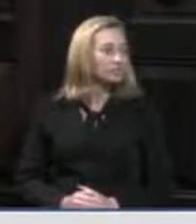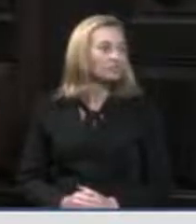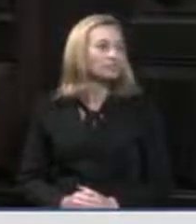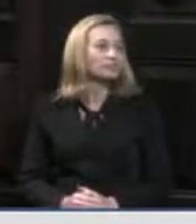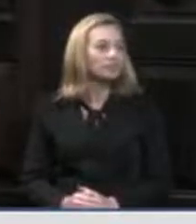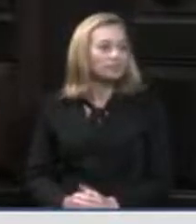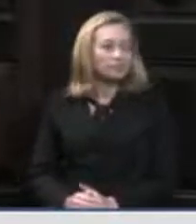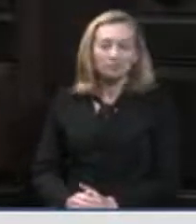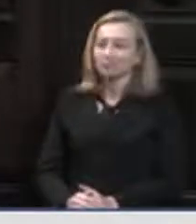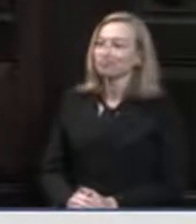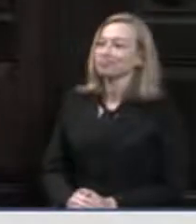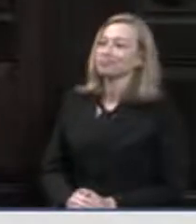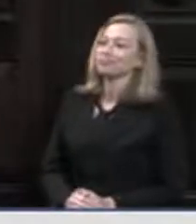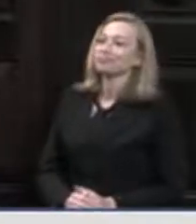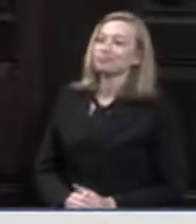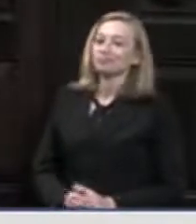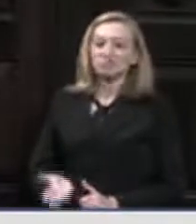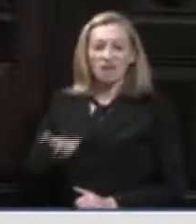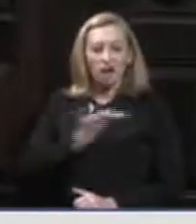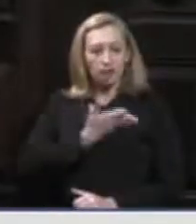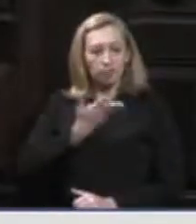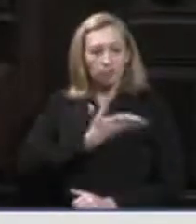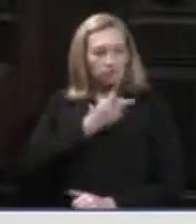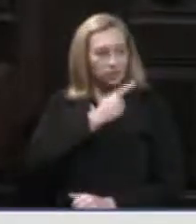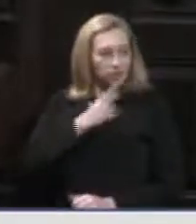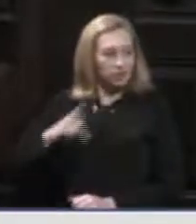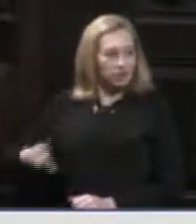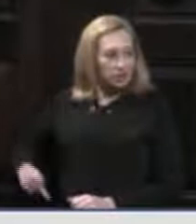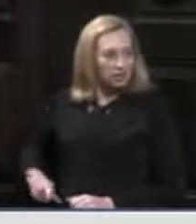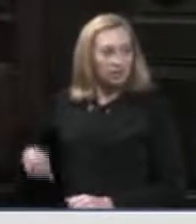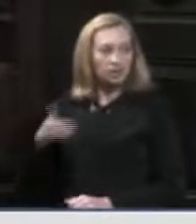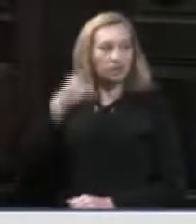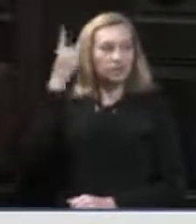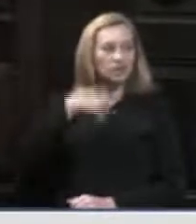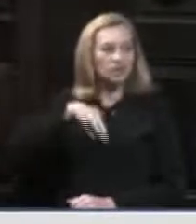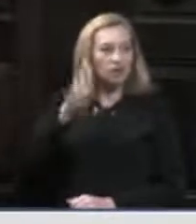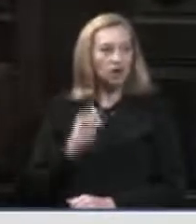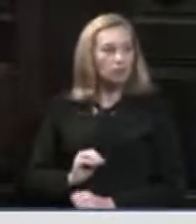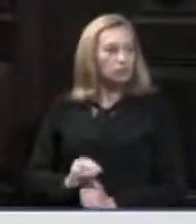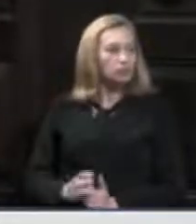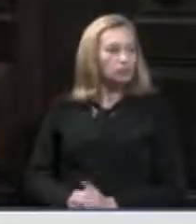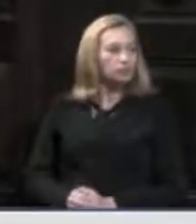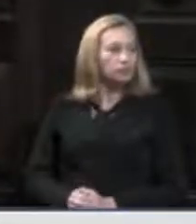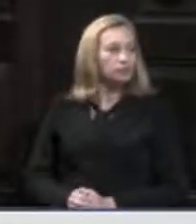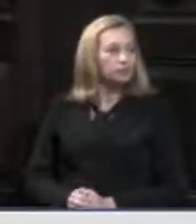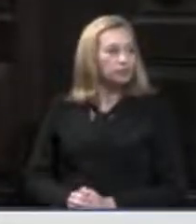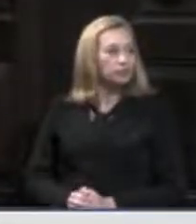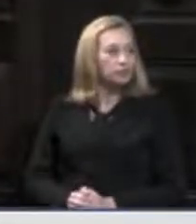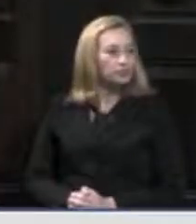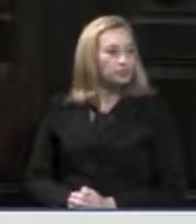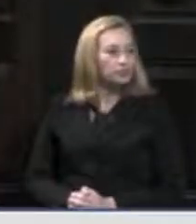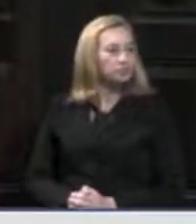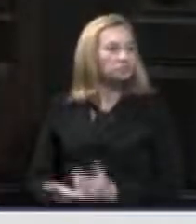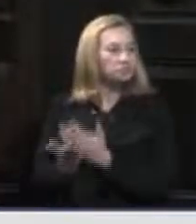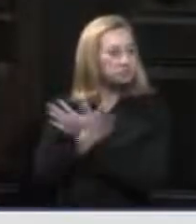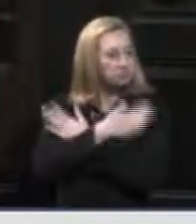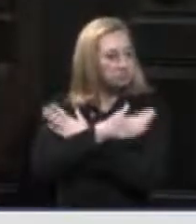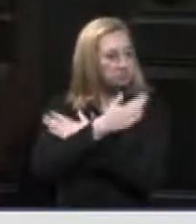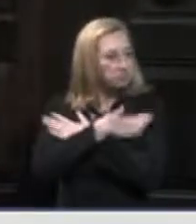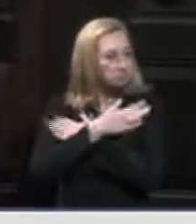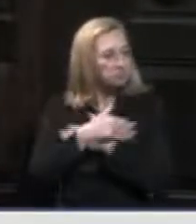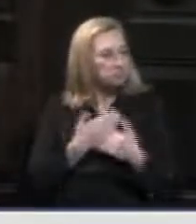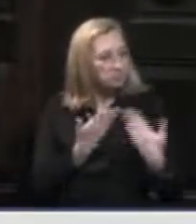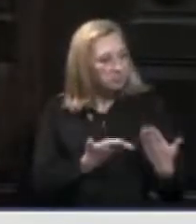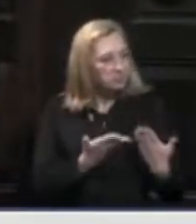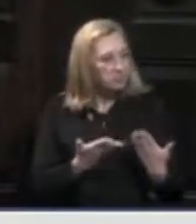Caro presidente e amigo, deputado Nivaldo Molina, pedi para mandar um abraço também para